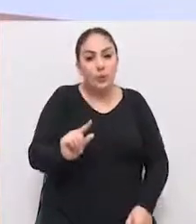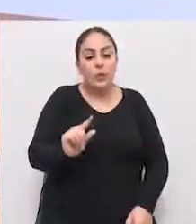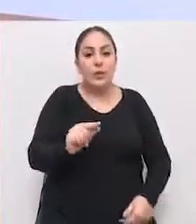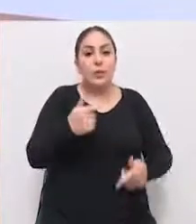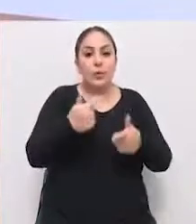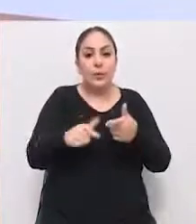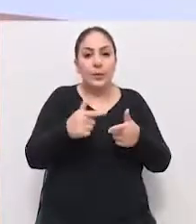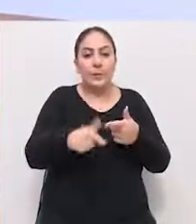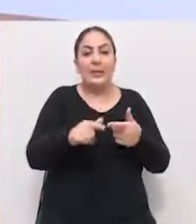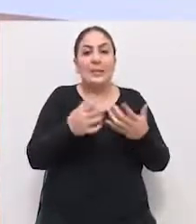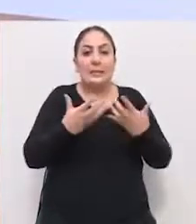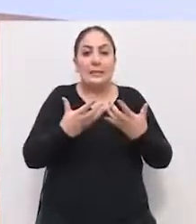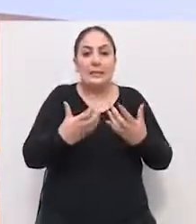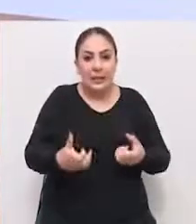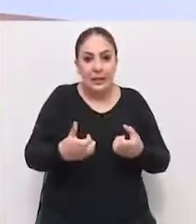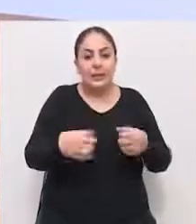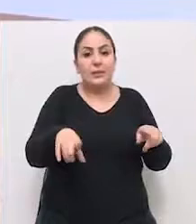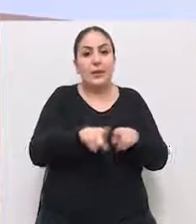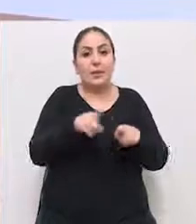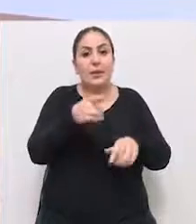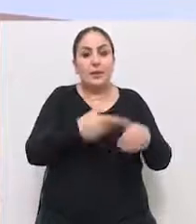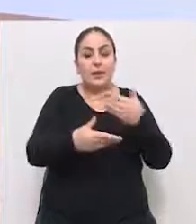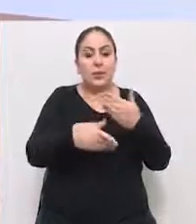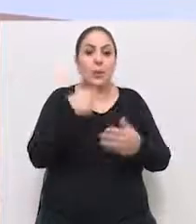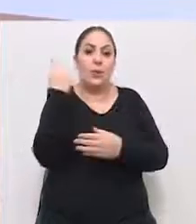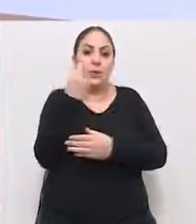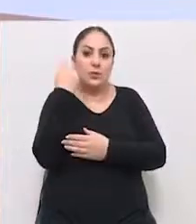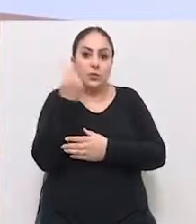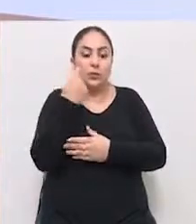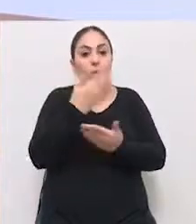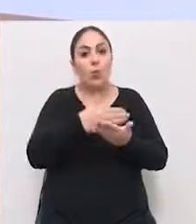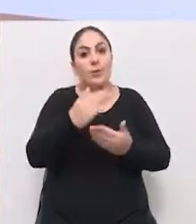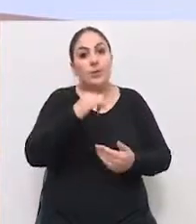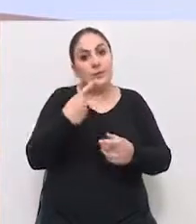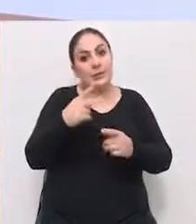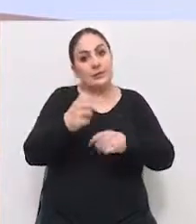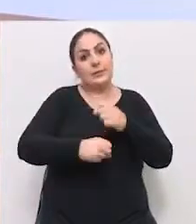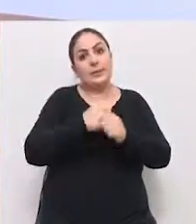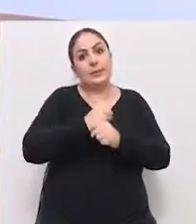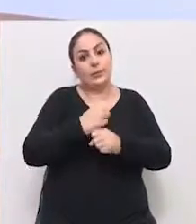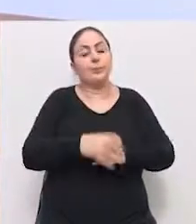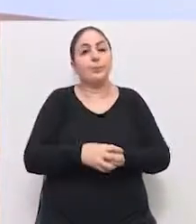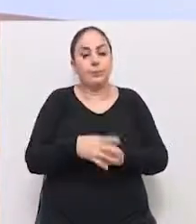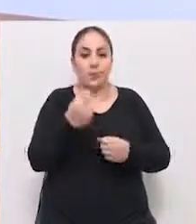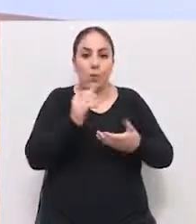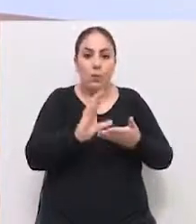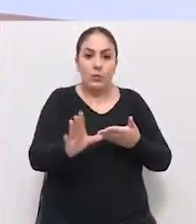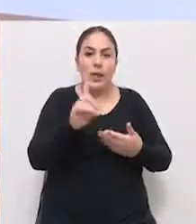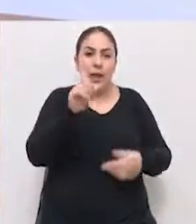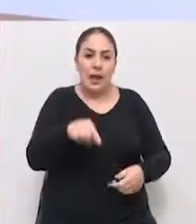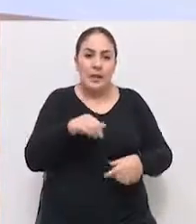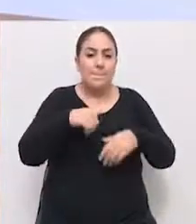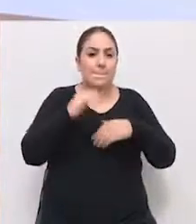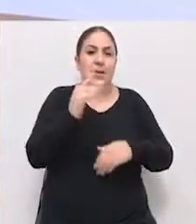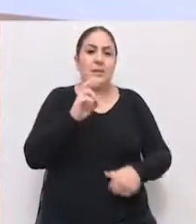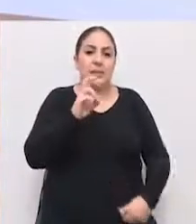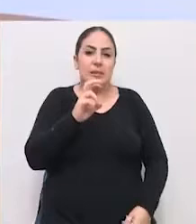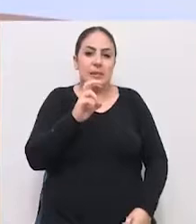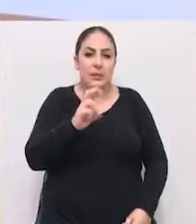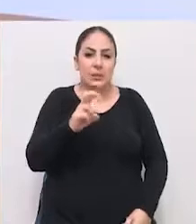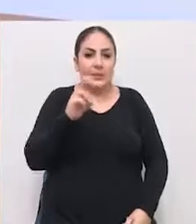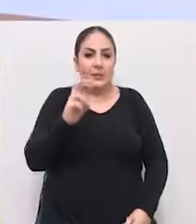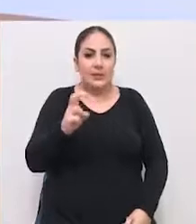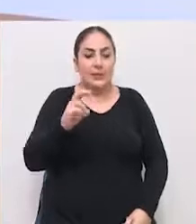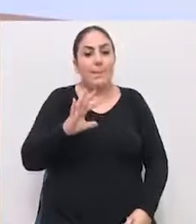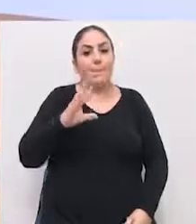para minimizar os efeitos da seca que atingiu o Rio Grande do Sul no início deste ano. O investimento será de